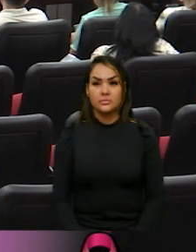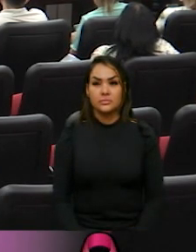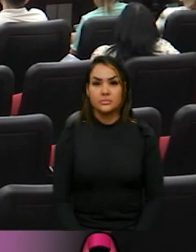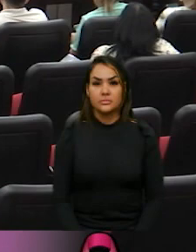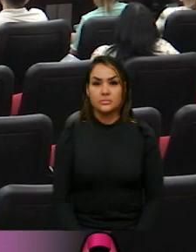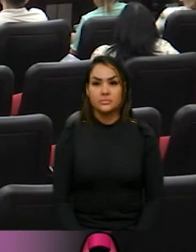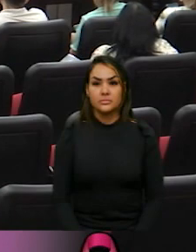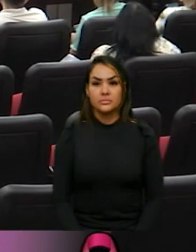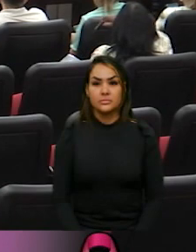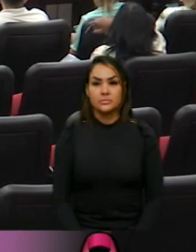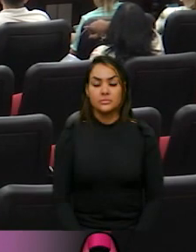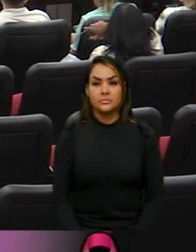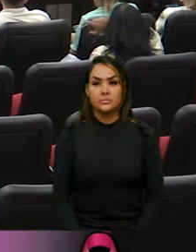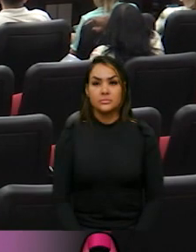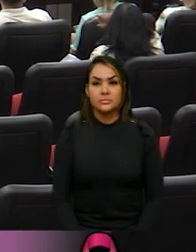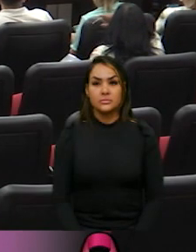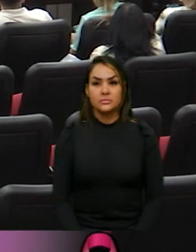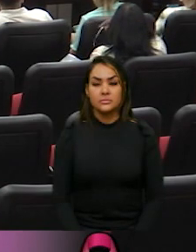Qual ordem, vereador?